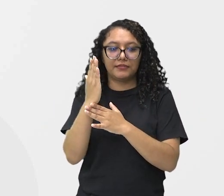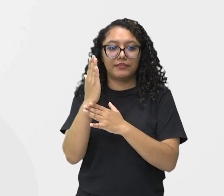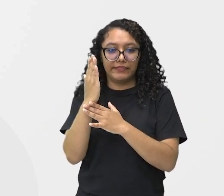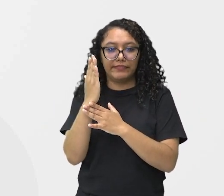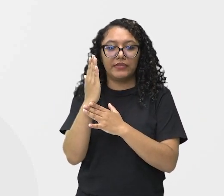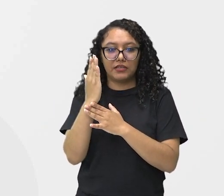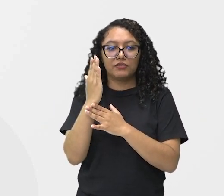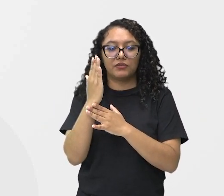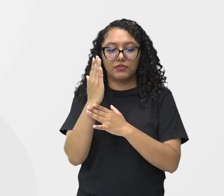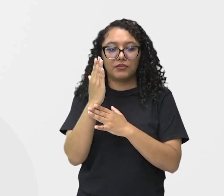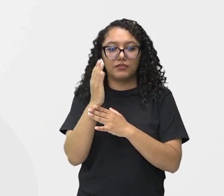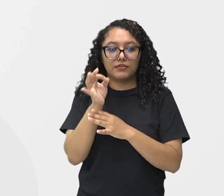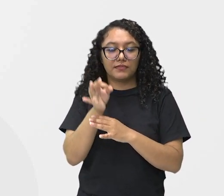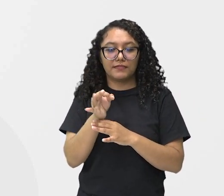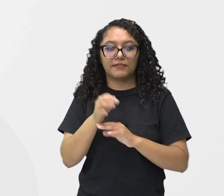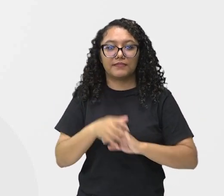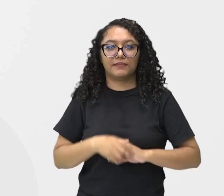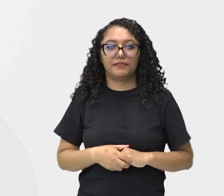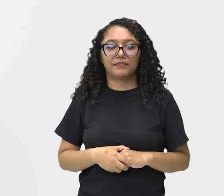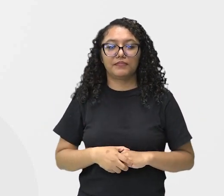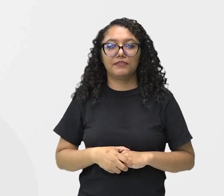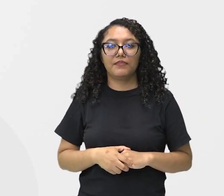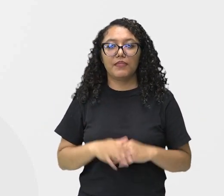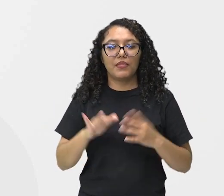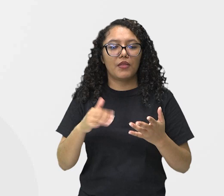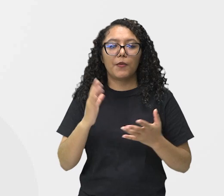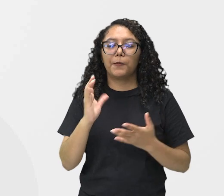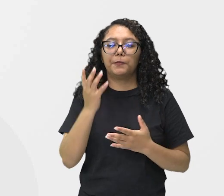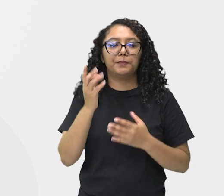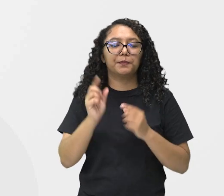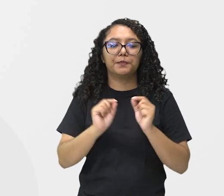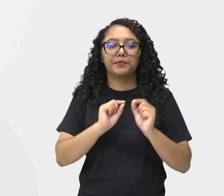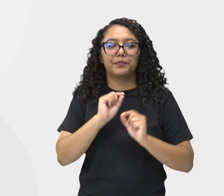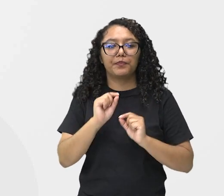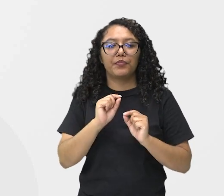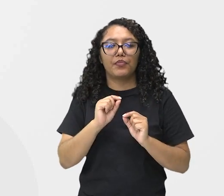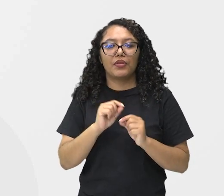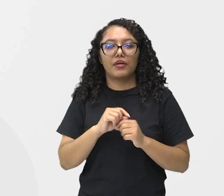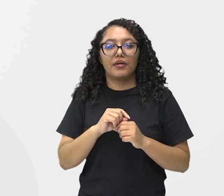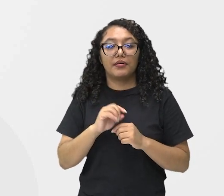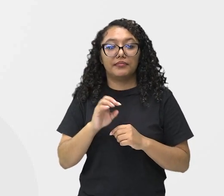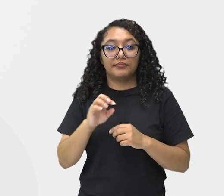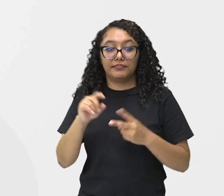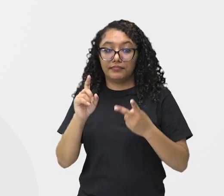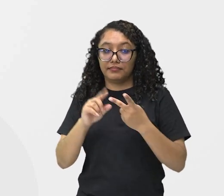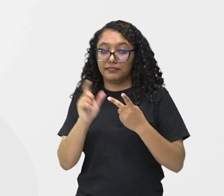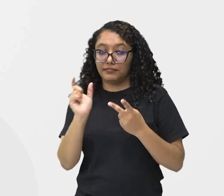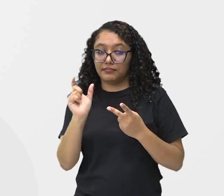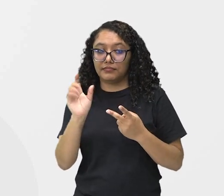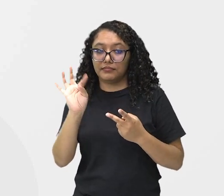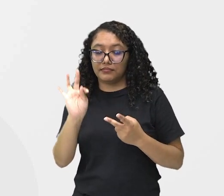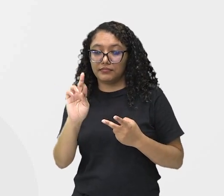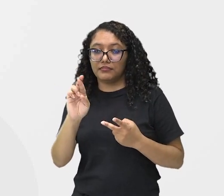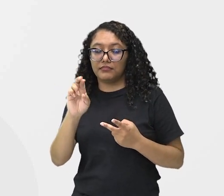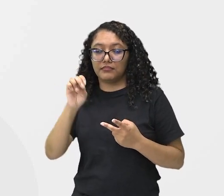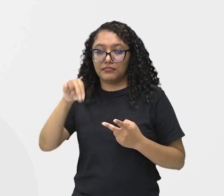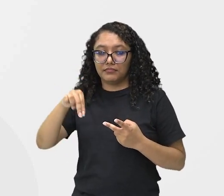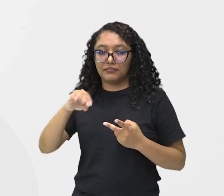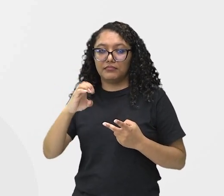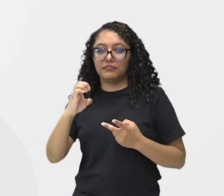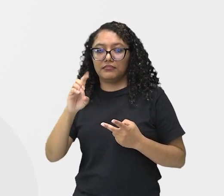seu efeito, certo? Então o que aconteceu? Da transcendência, ela transcendeu.